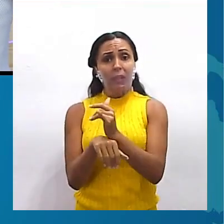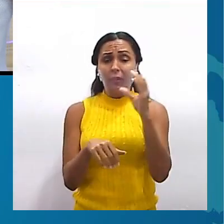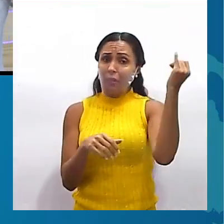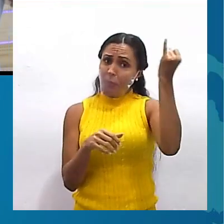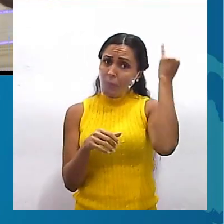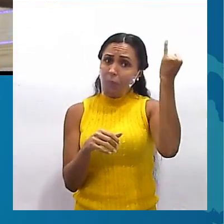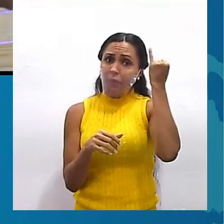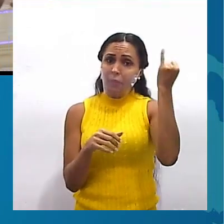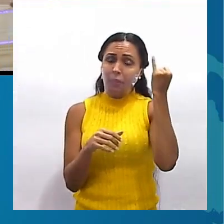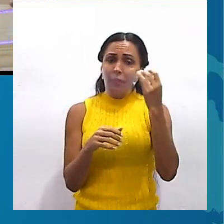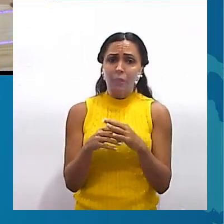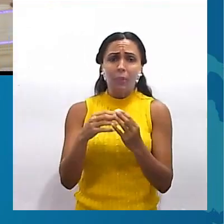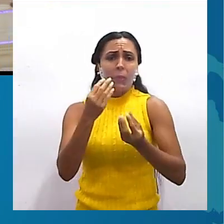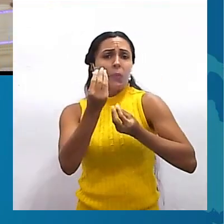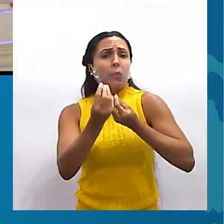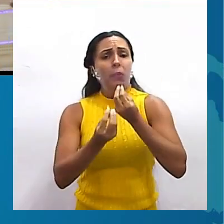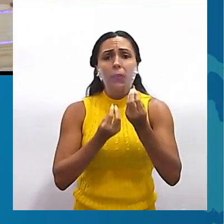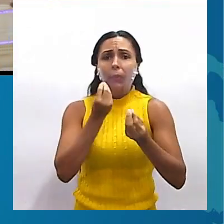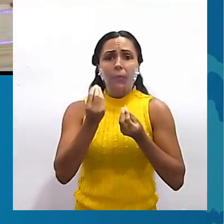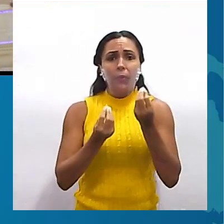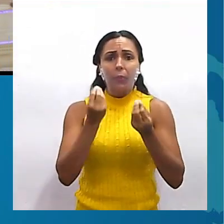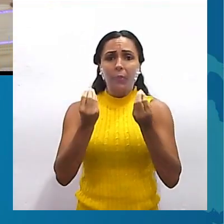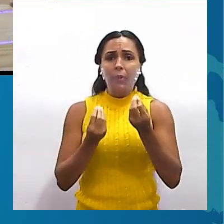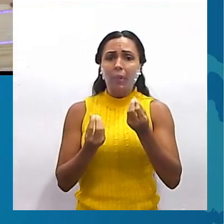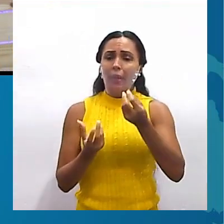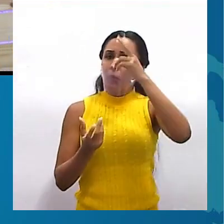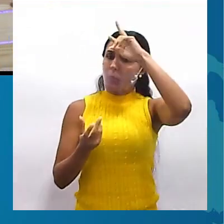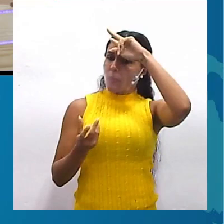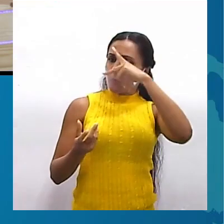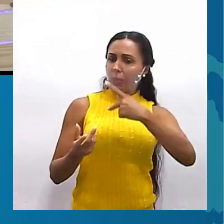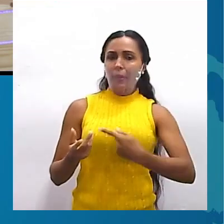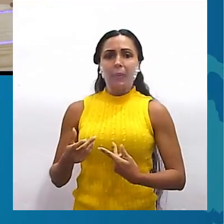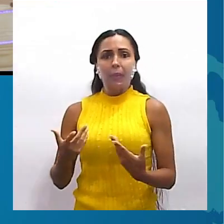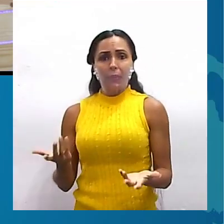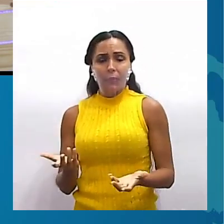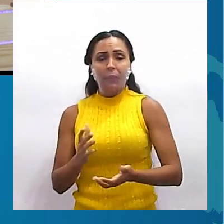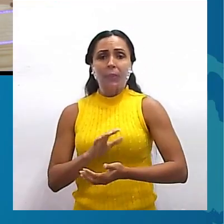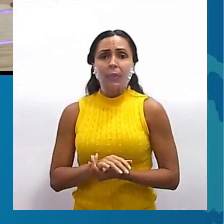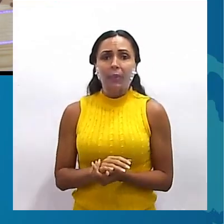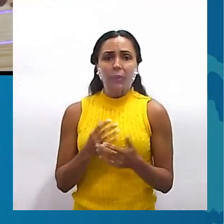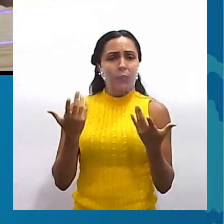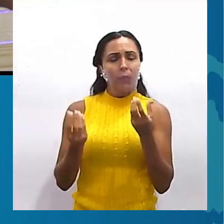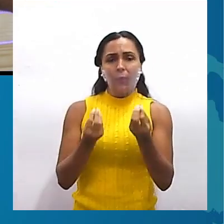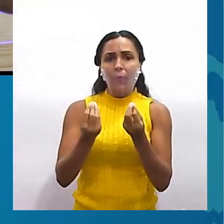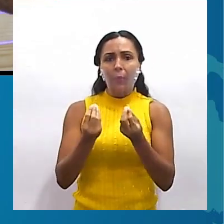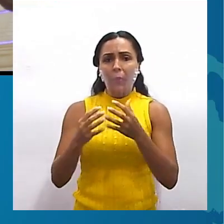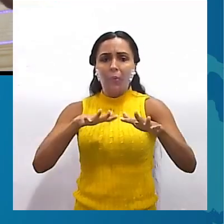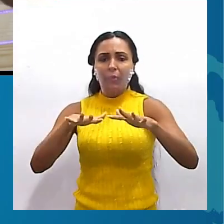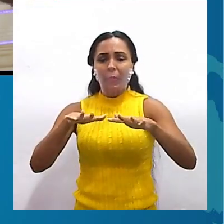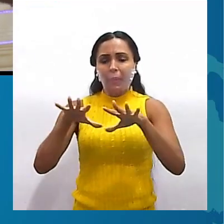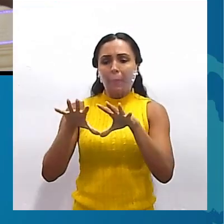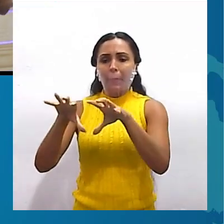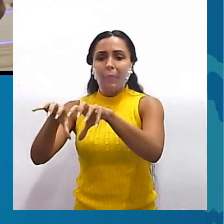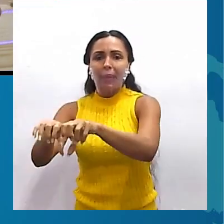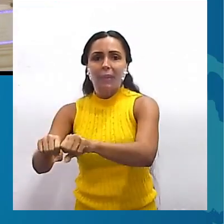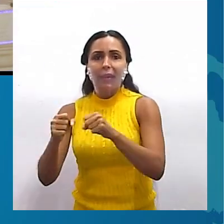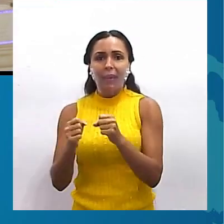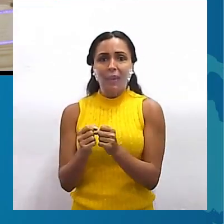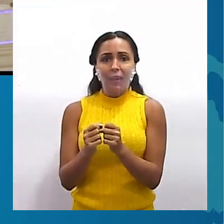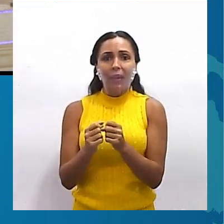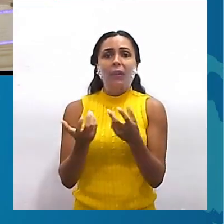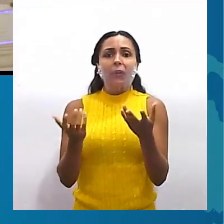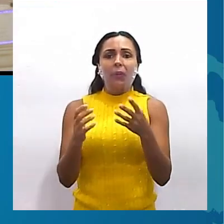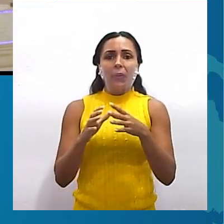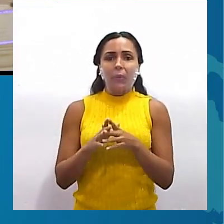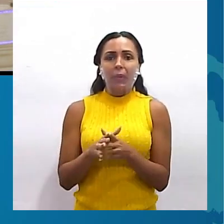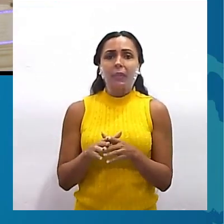né? Trabalhar a maneira de como se comportar diante de uma carga, como pegar, como movimentar, como abaixar. Então, tudo